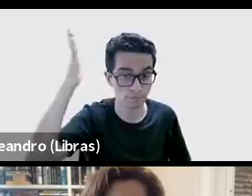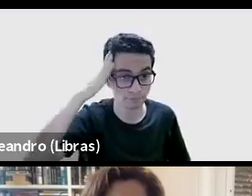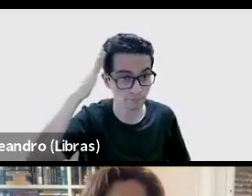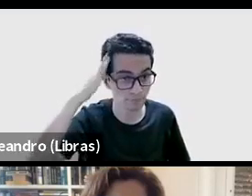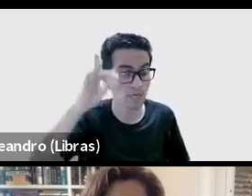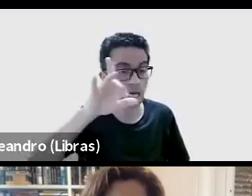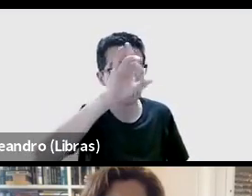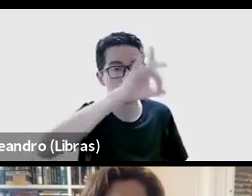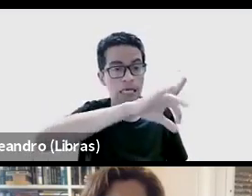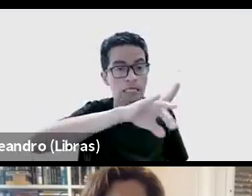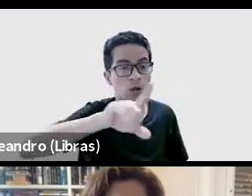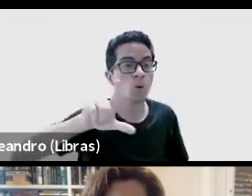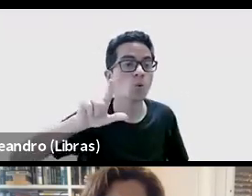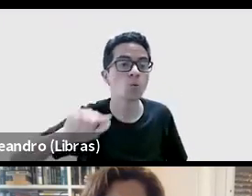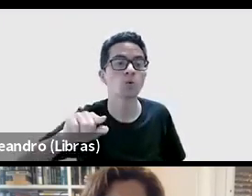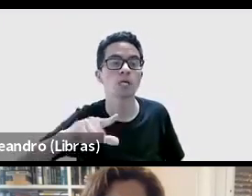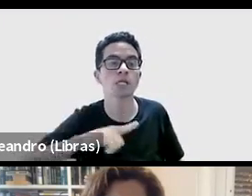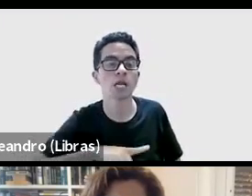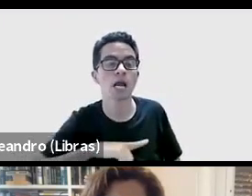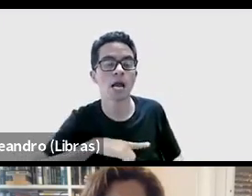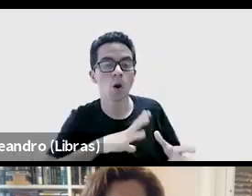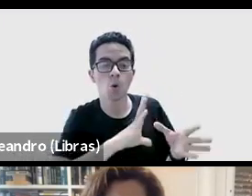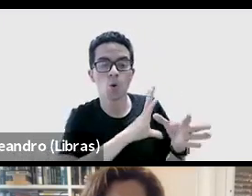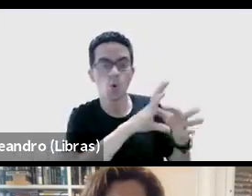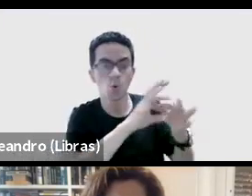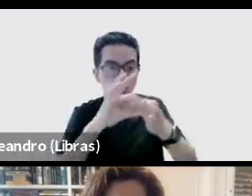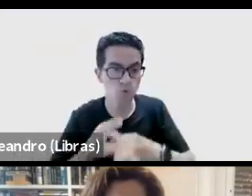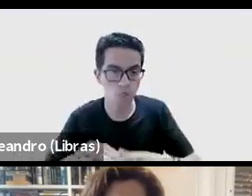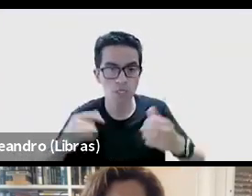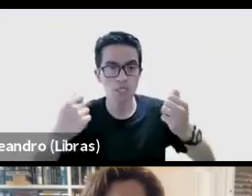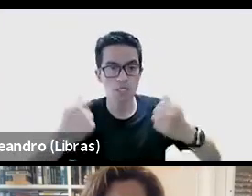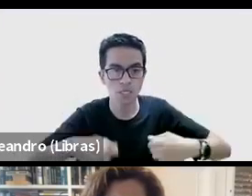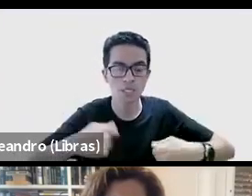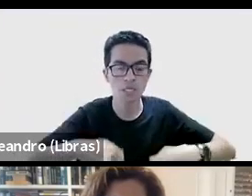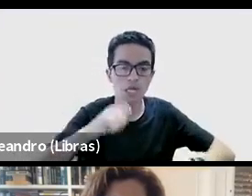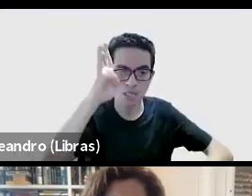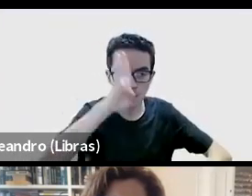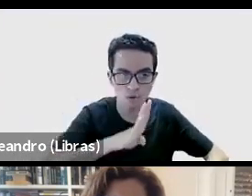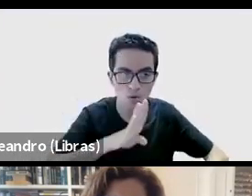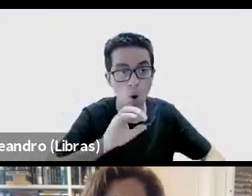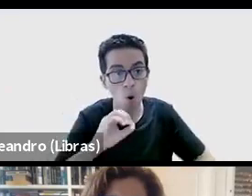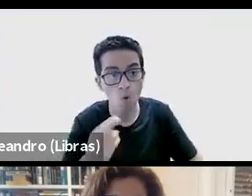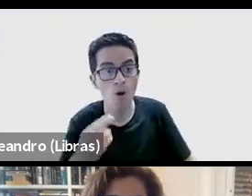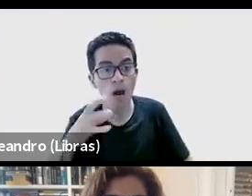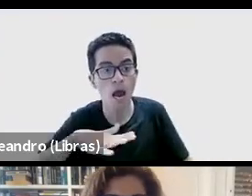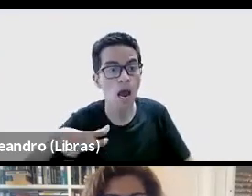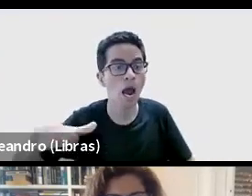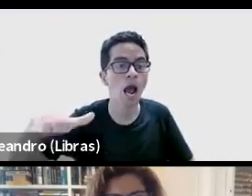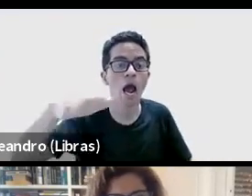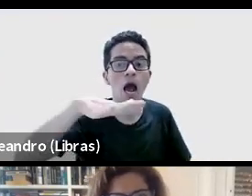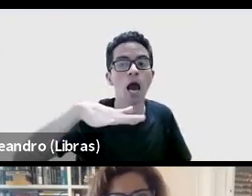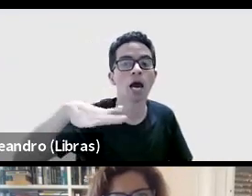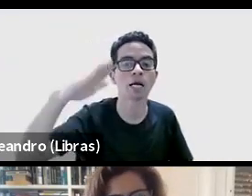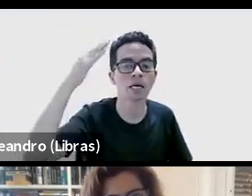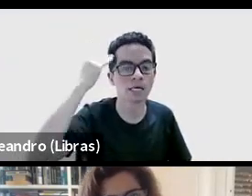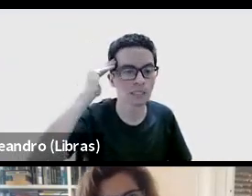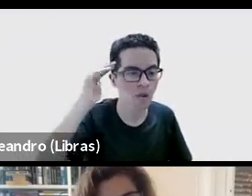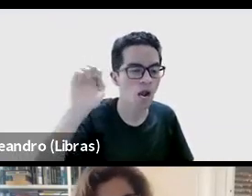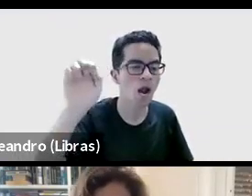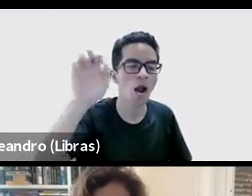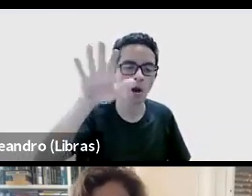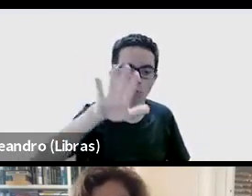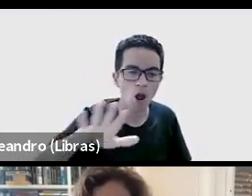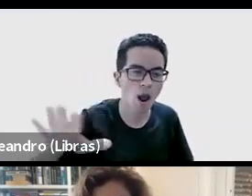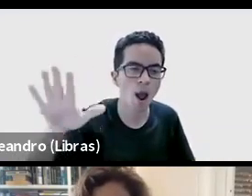cada contexto, né, não necessariamente nacional, mas às vezes regional, né, então, às vezes Europa,